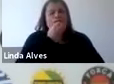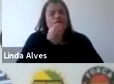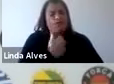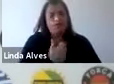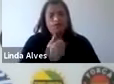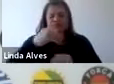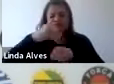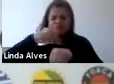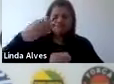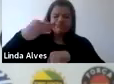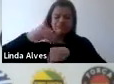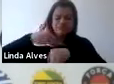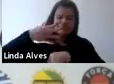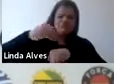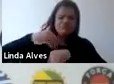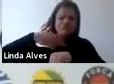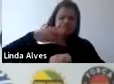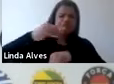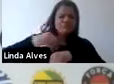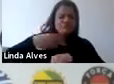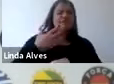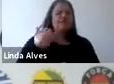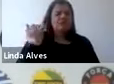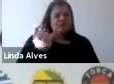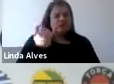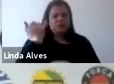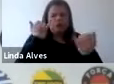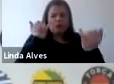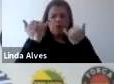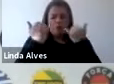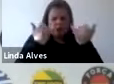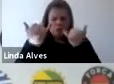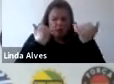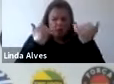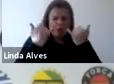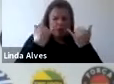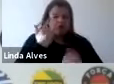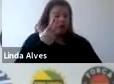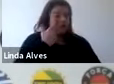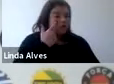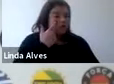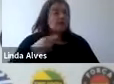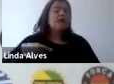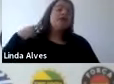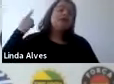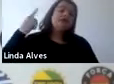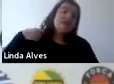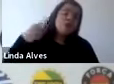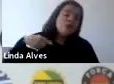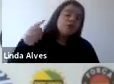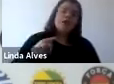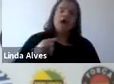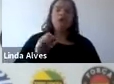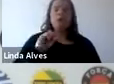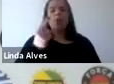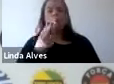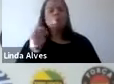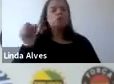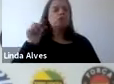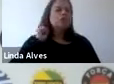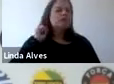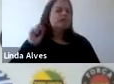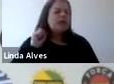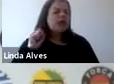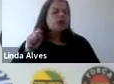porque você acabou de me pautar e eu vou buscar aqui fazer uma entrevista com um deputado federal ou senador para